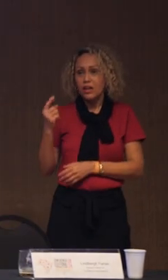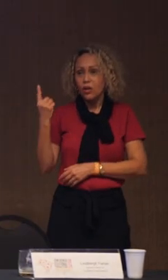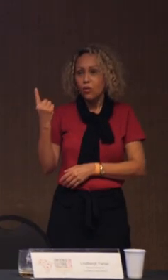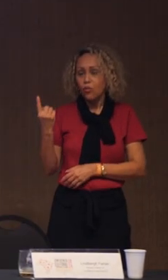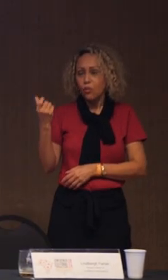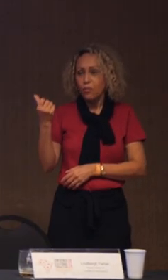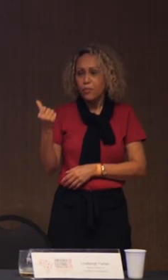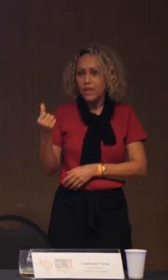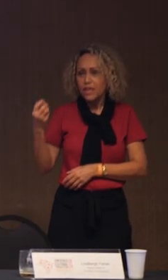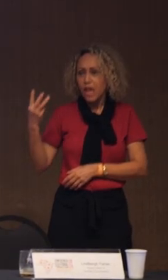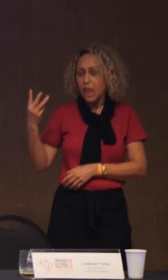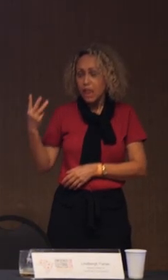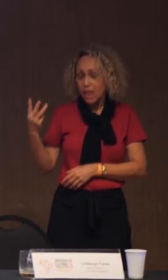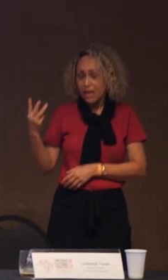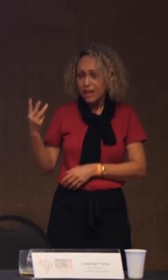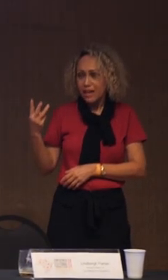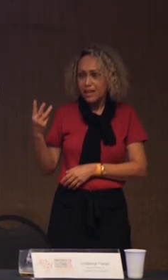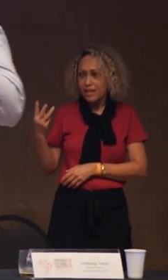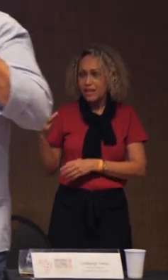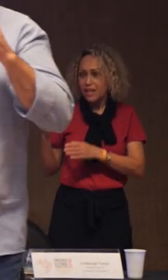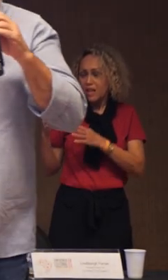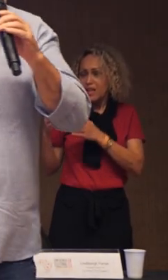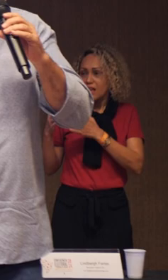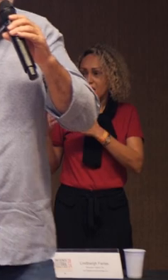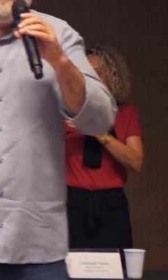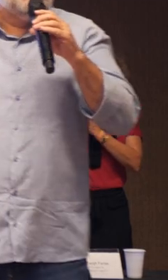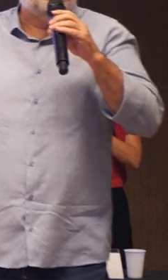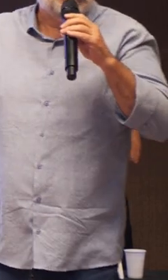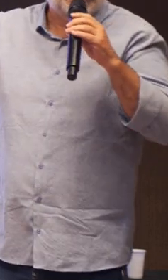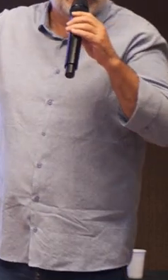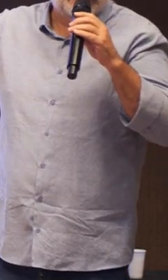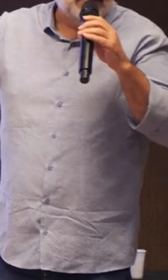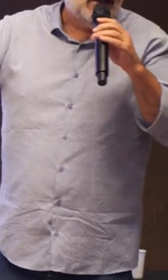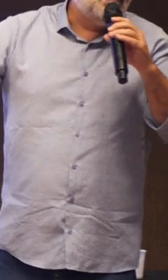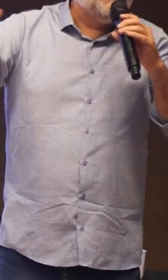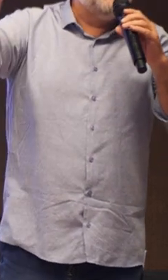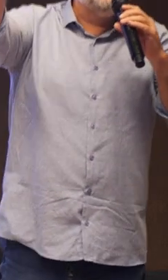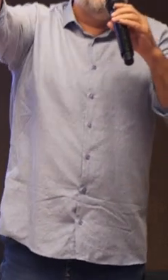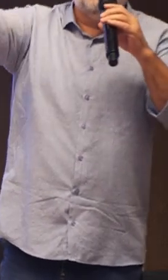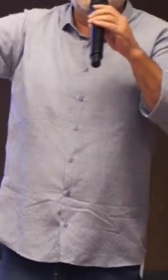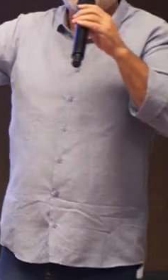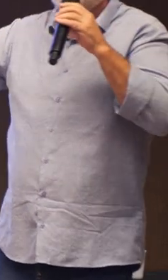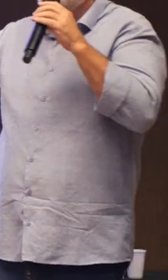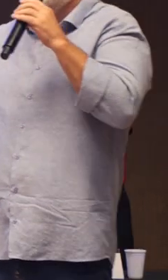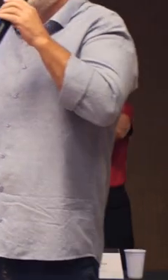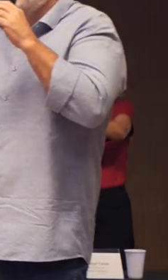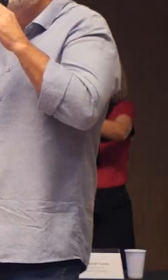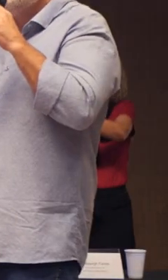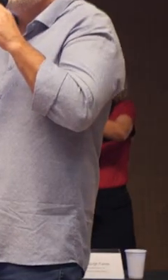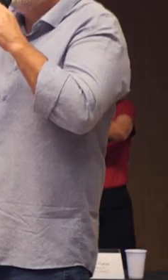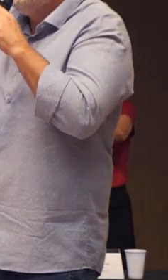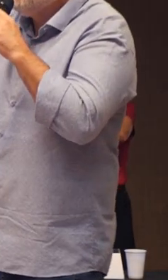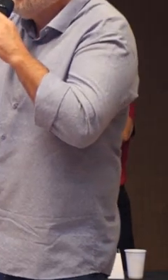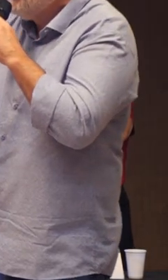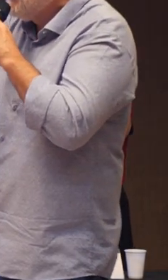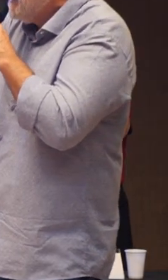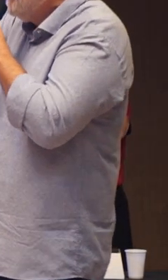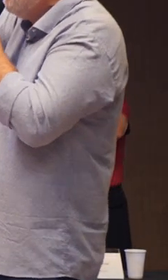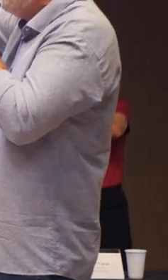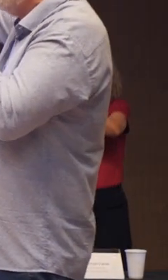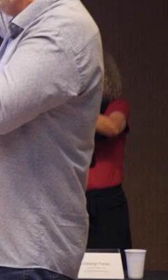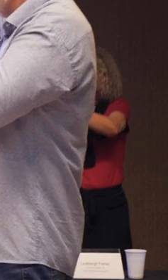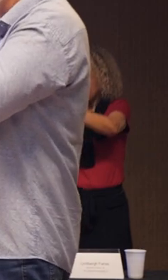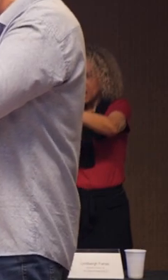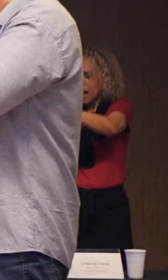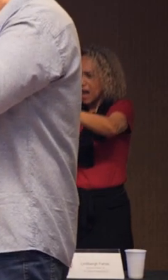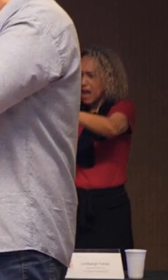muito bom fazer campanha no Nordeste, né? Fazer campanha nessa faixa de fronteira da BR-163, onde as pessoas do sul saíram